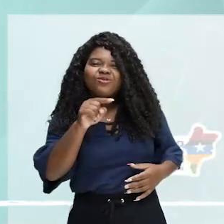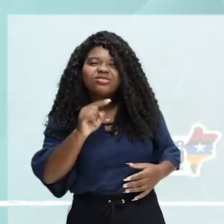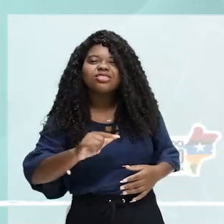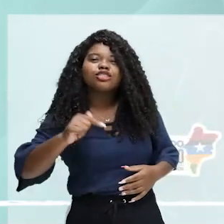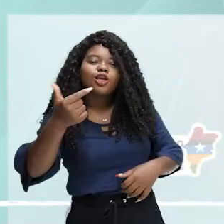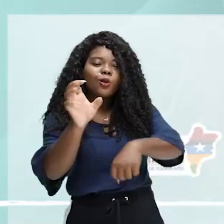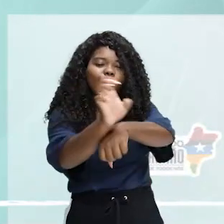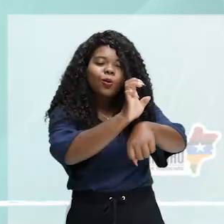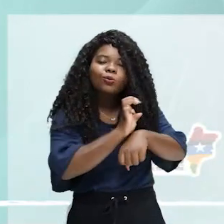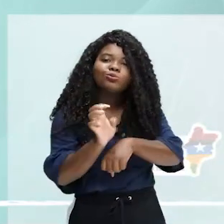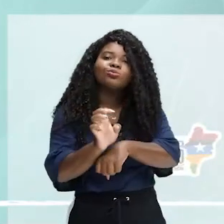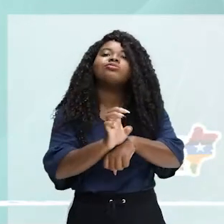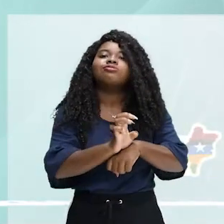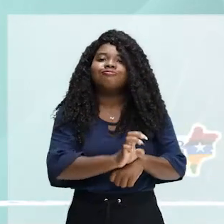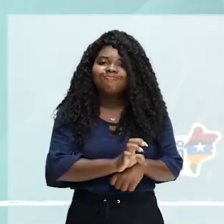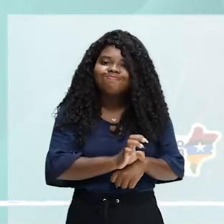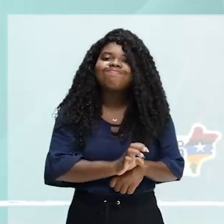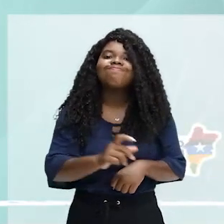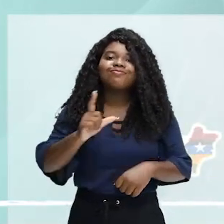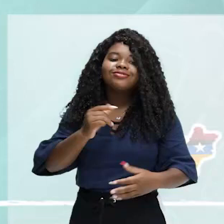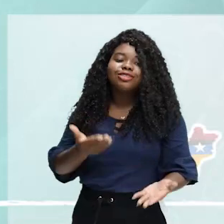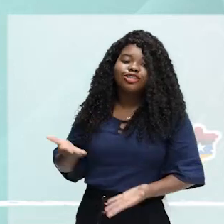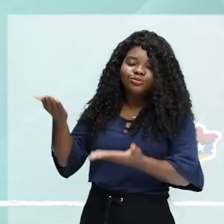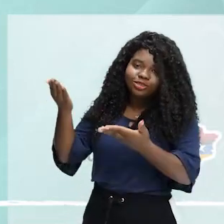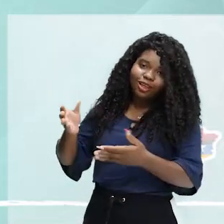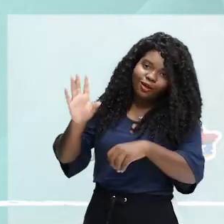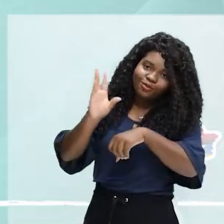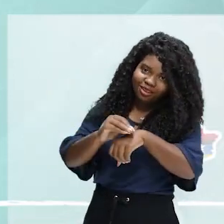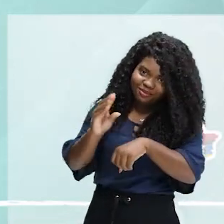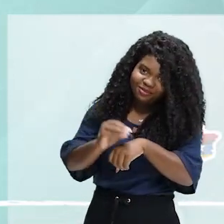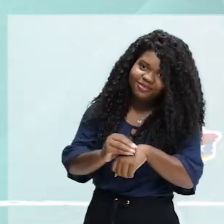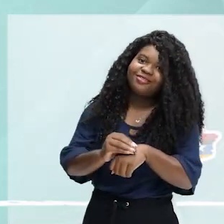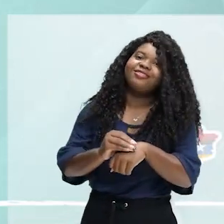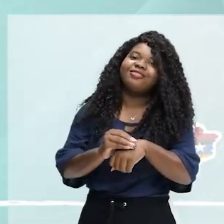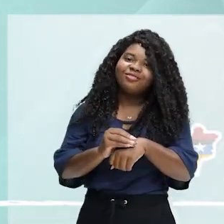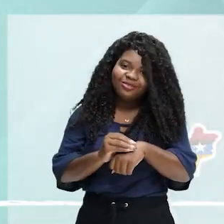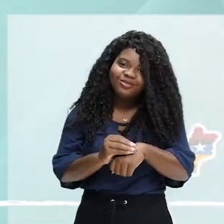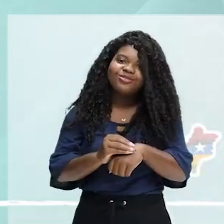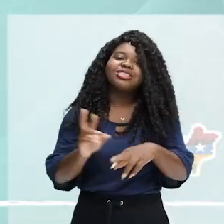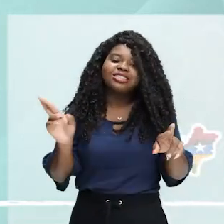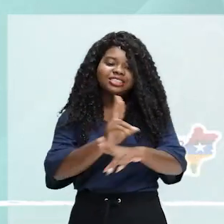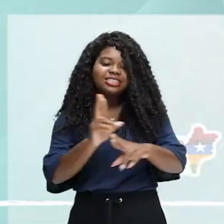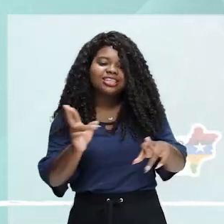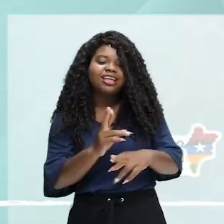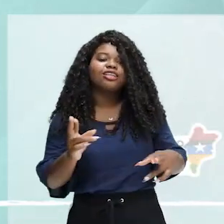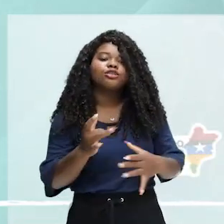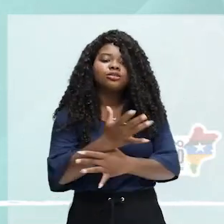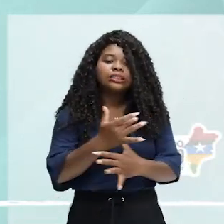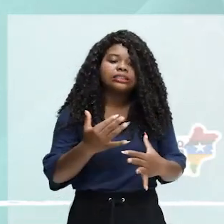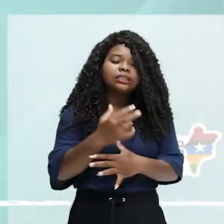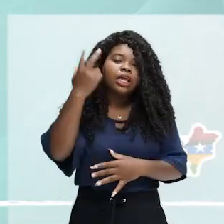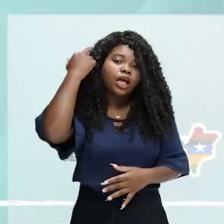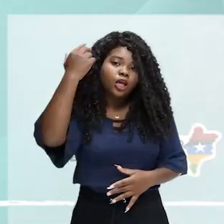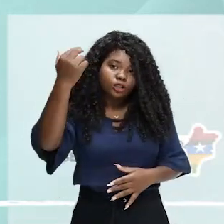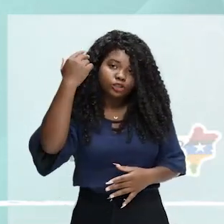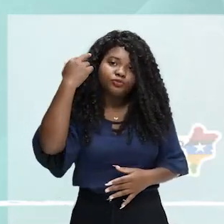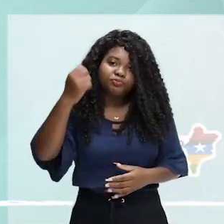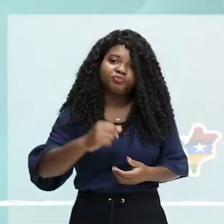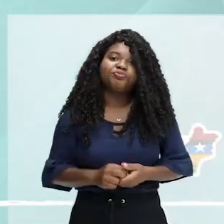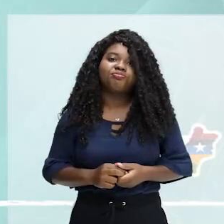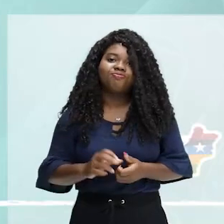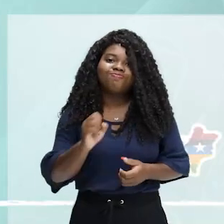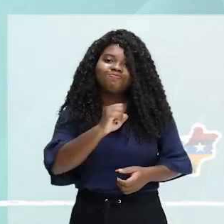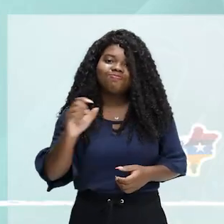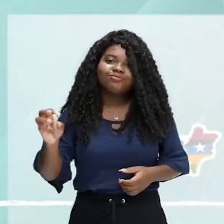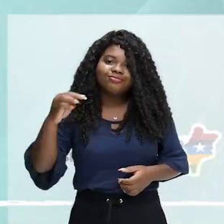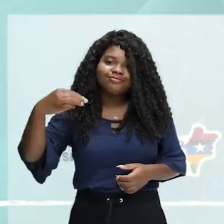outros cantos do país, aí nós temos uma bela foto de que corresponde ao centro histórico, né, de São Luís do